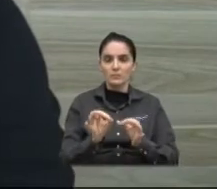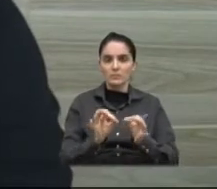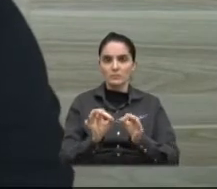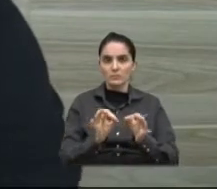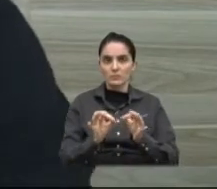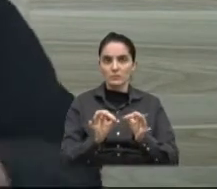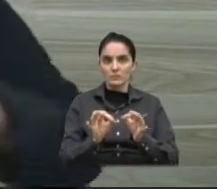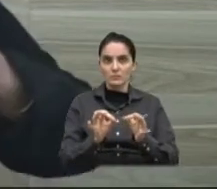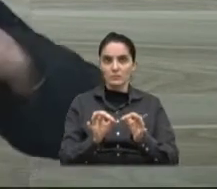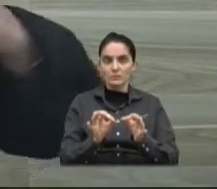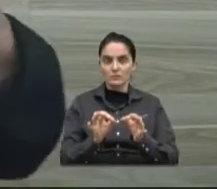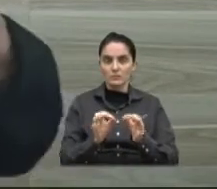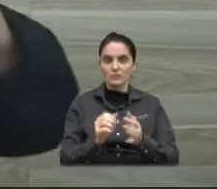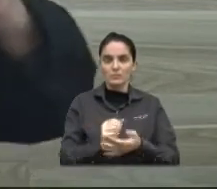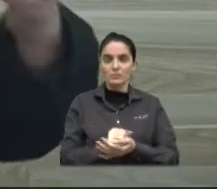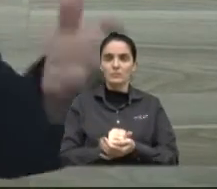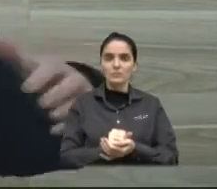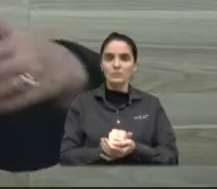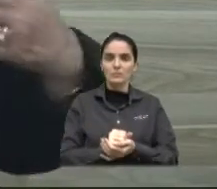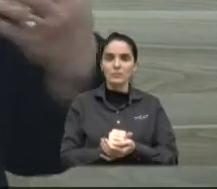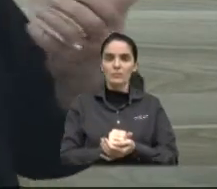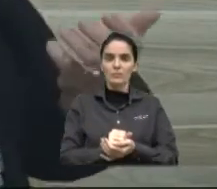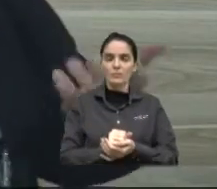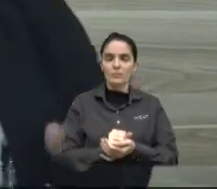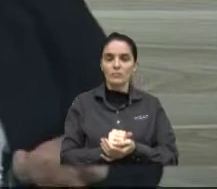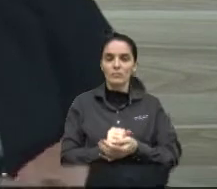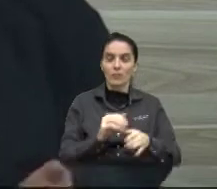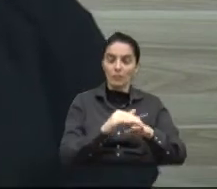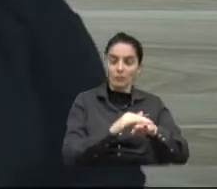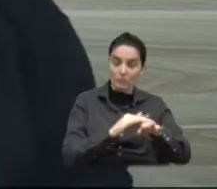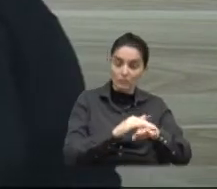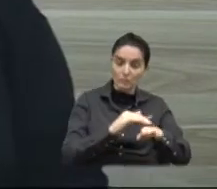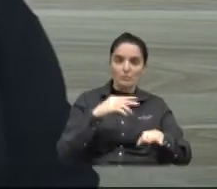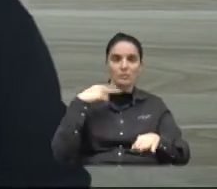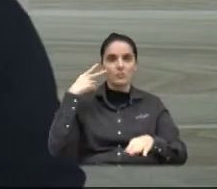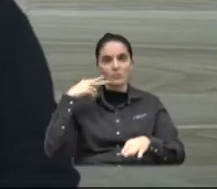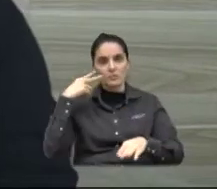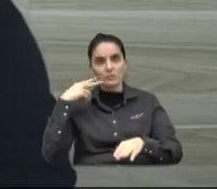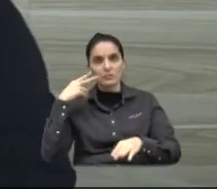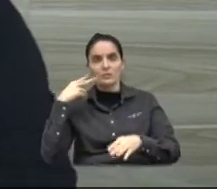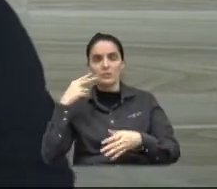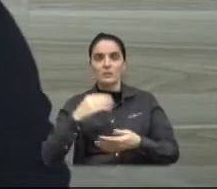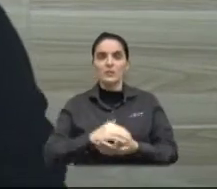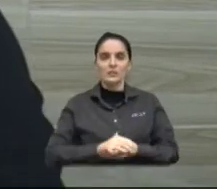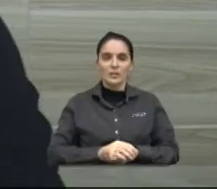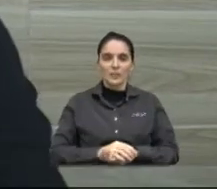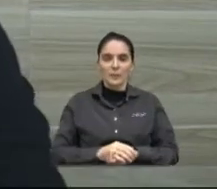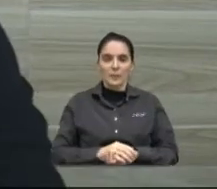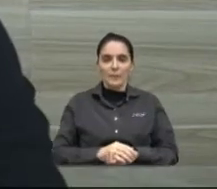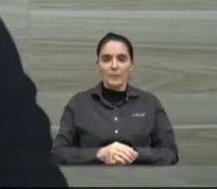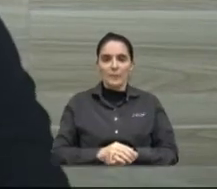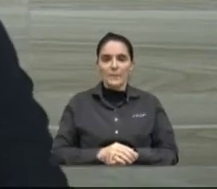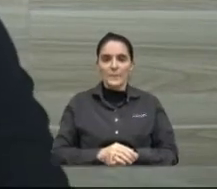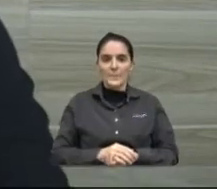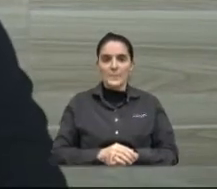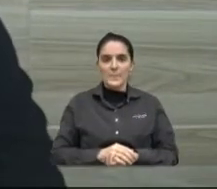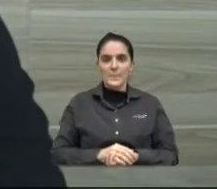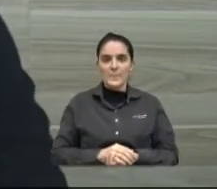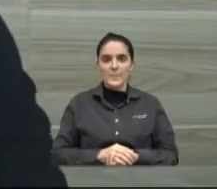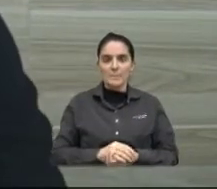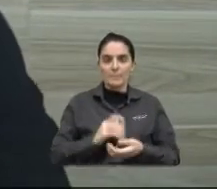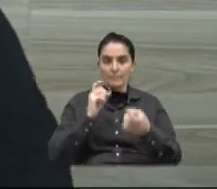aquela situação onde eu conversei com vários vereadores né para que a gente fizesse uma sessão